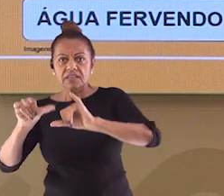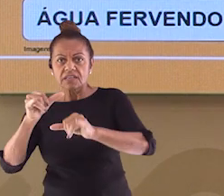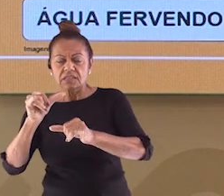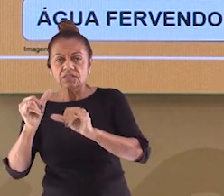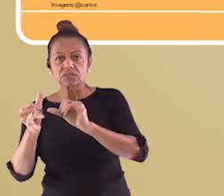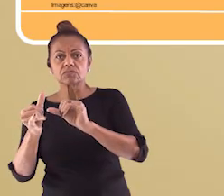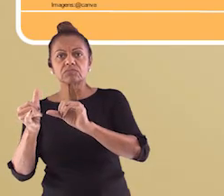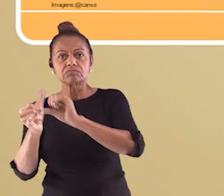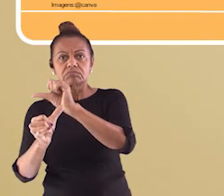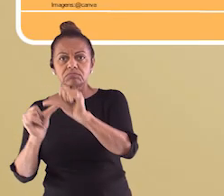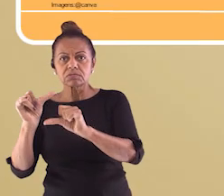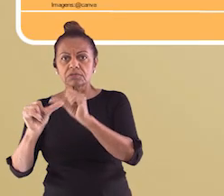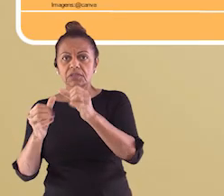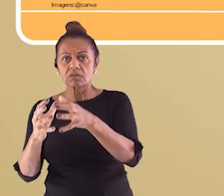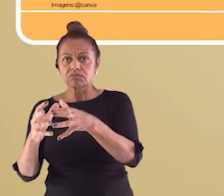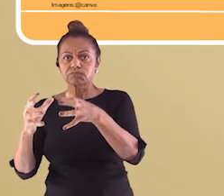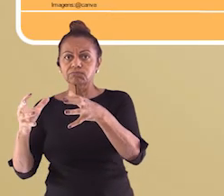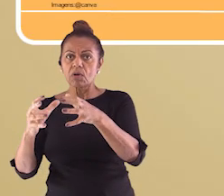segundos.